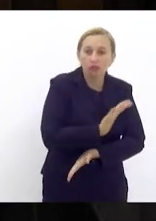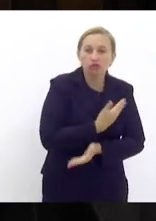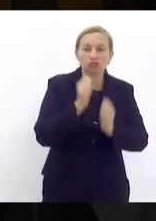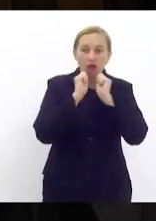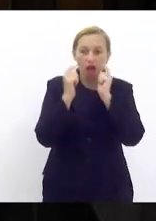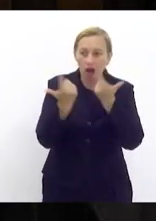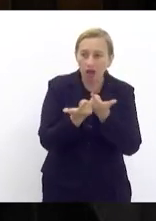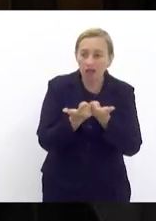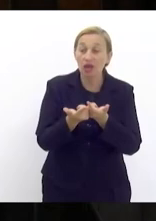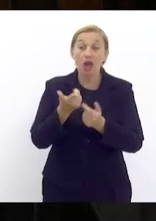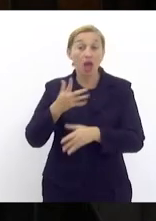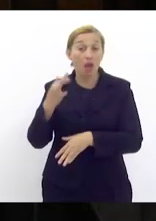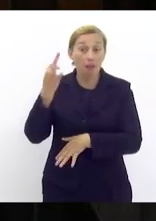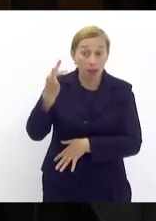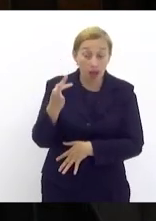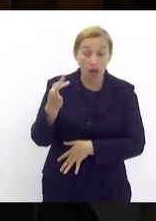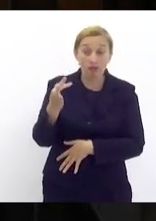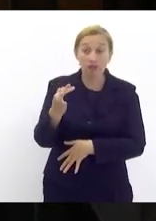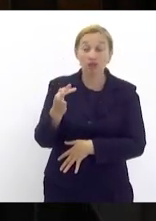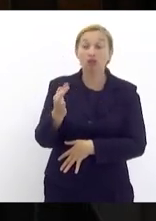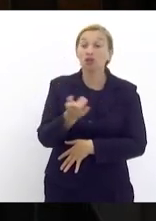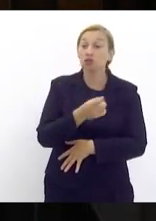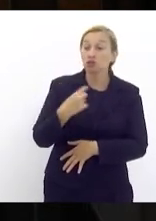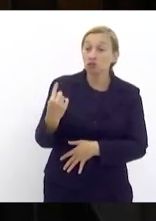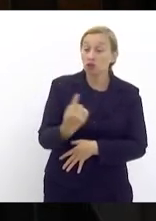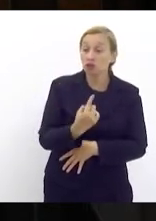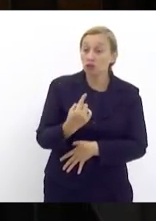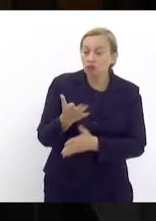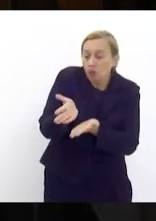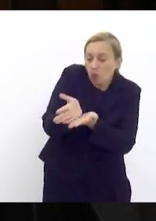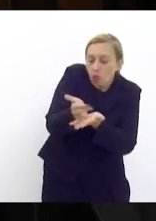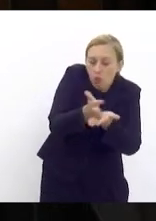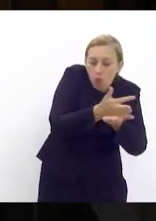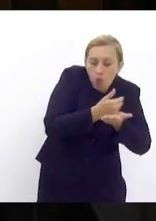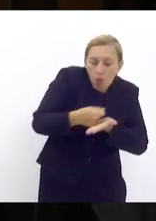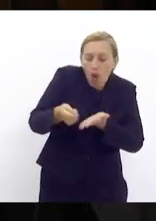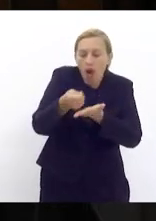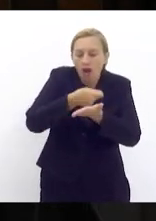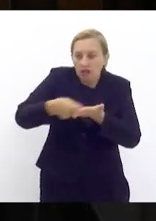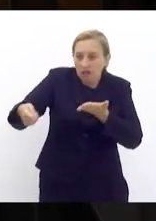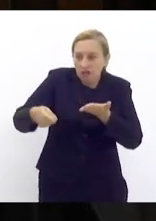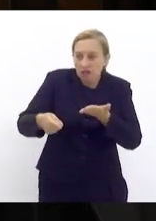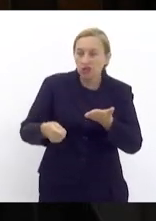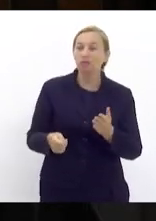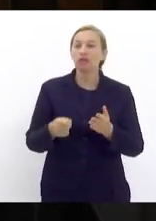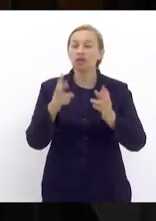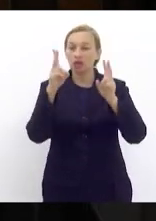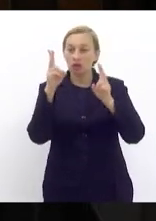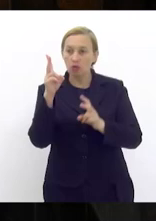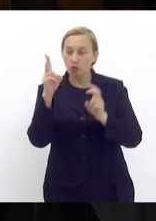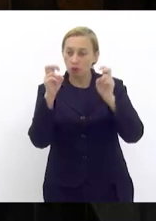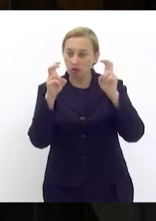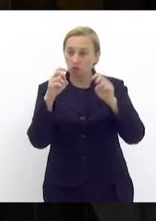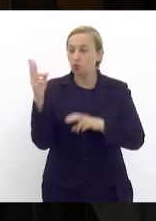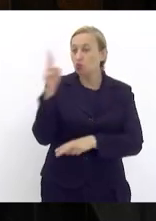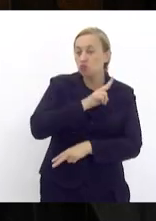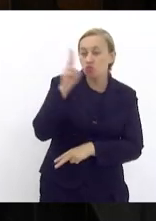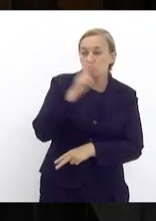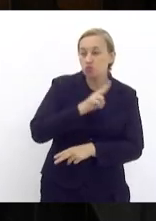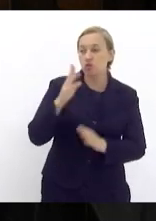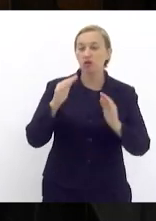Legislativa, que em breve nós vamos recolher a assinatura para que a matéria tramite com urgência aqui na